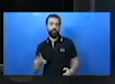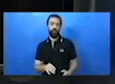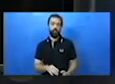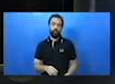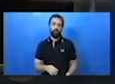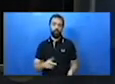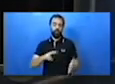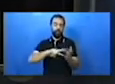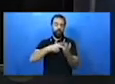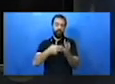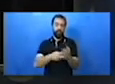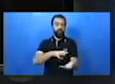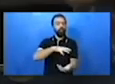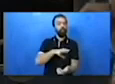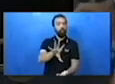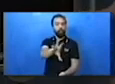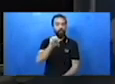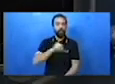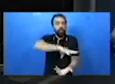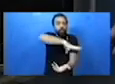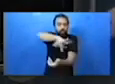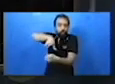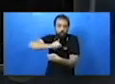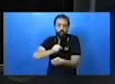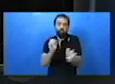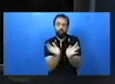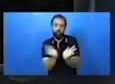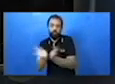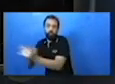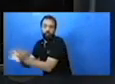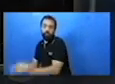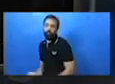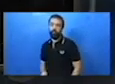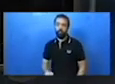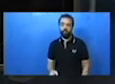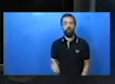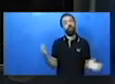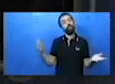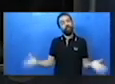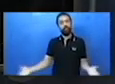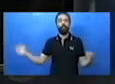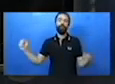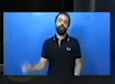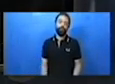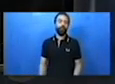24, dividi por 8 e peguei os 8. Peguei tudo. Então, quantos palitos